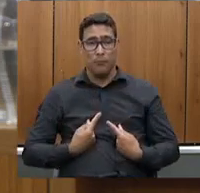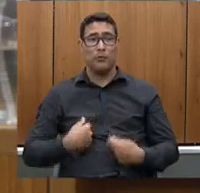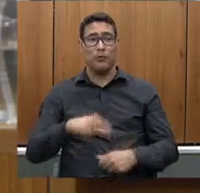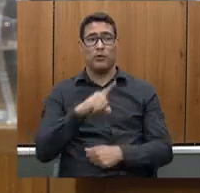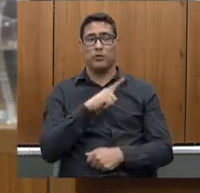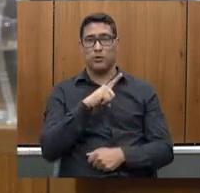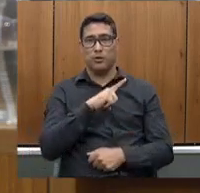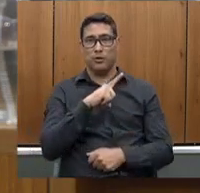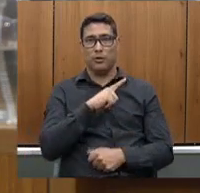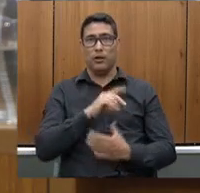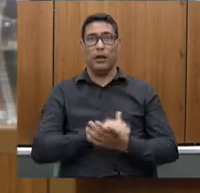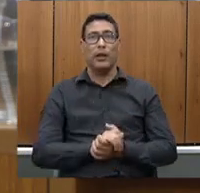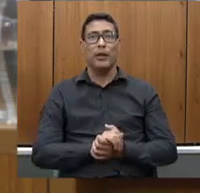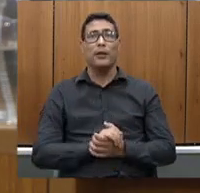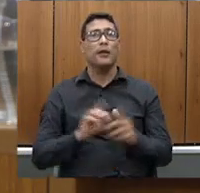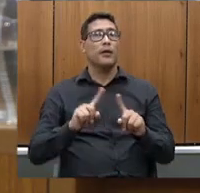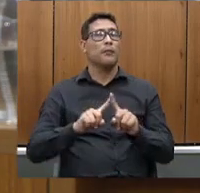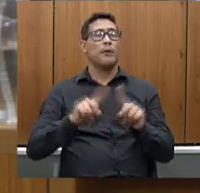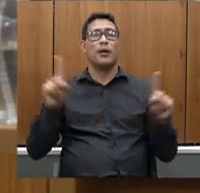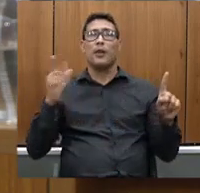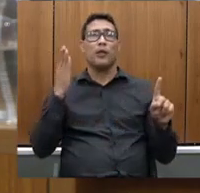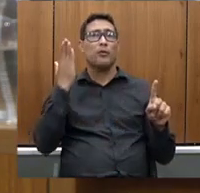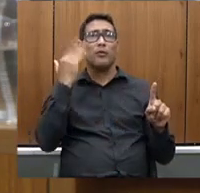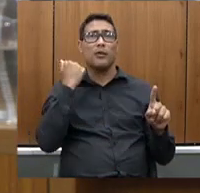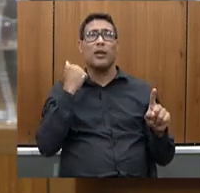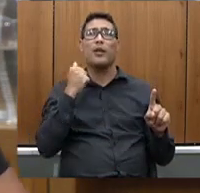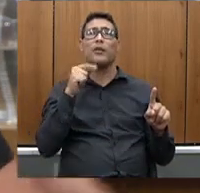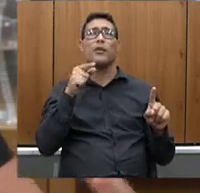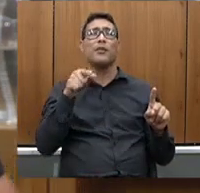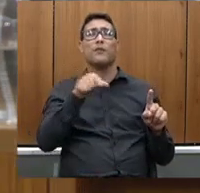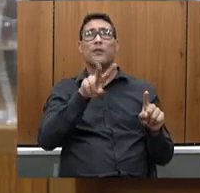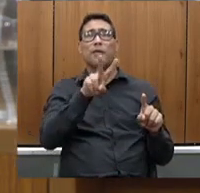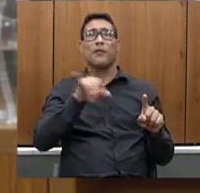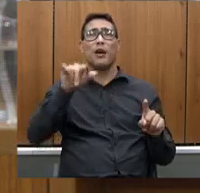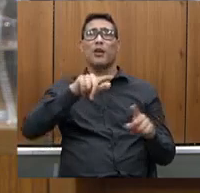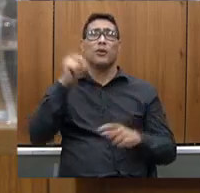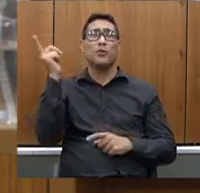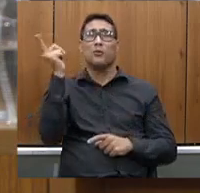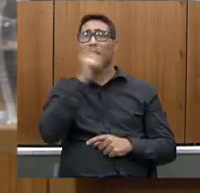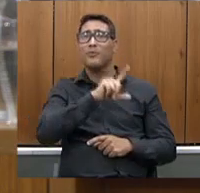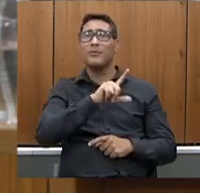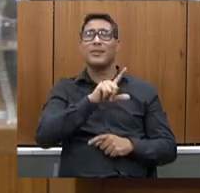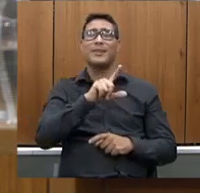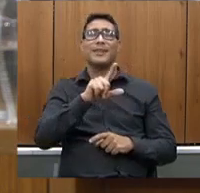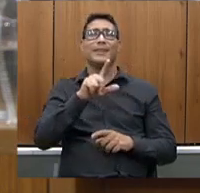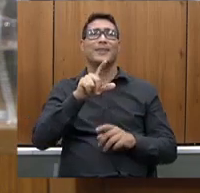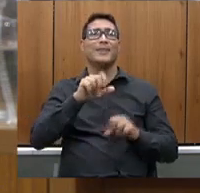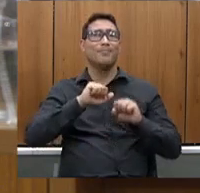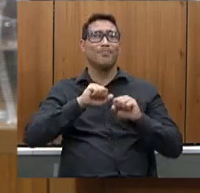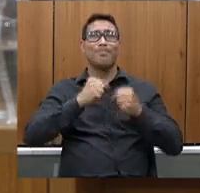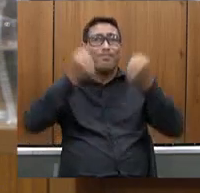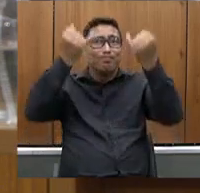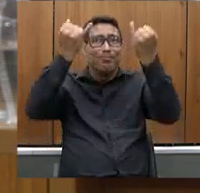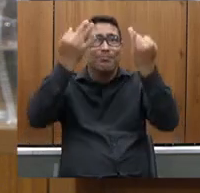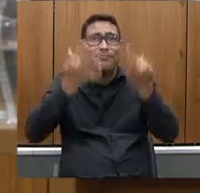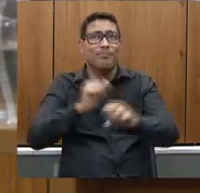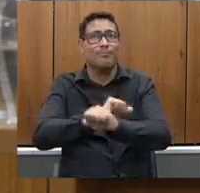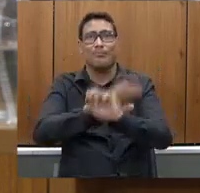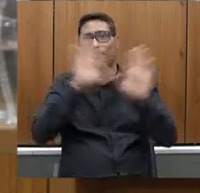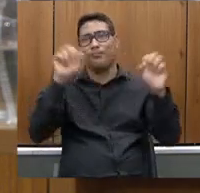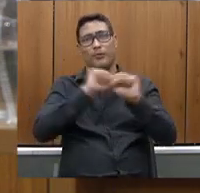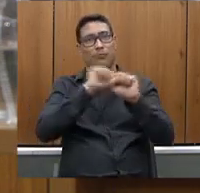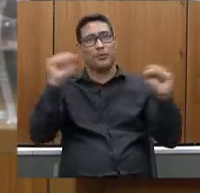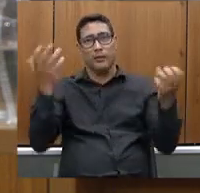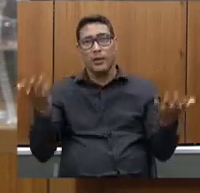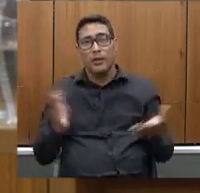tem mas é tão grande que eu não sei se vocês vão conseguir mensurar né e ter isso com vocês então hoje